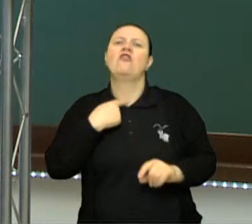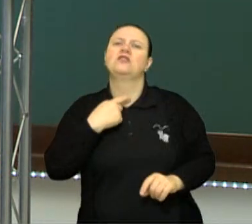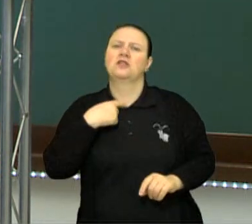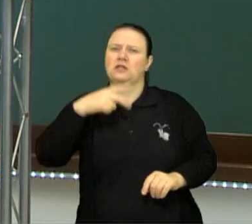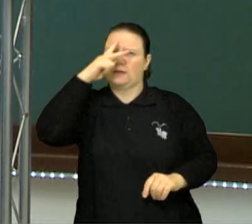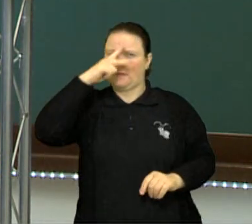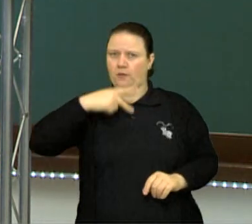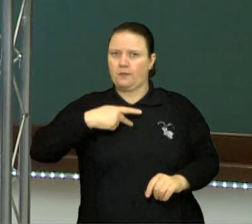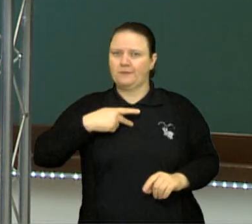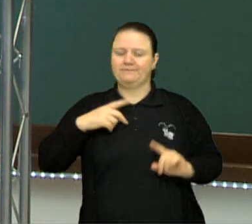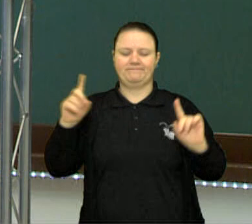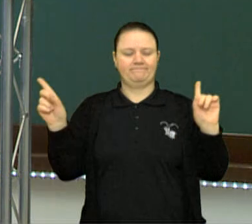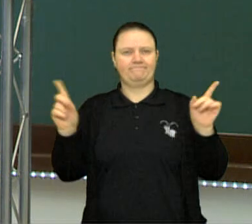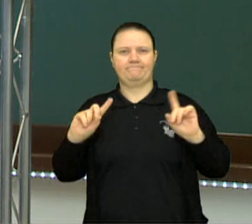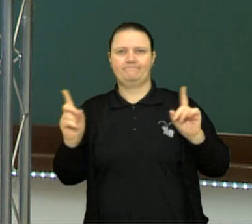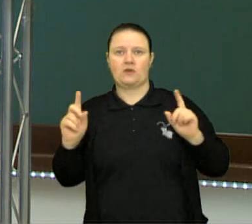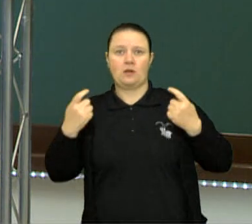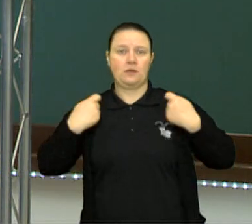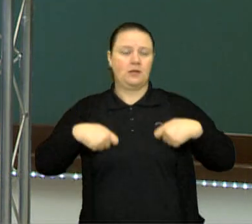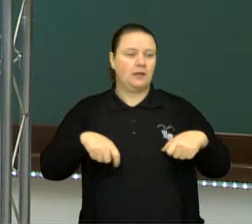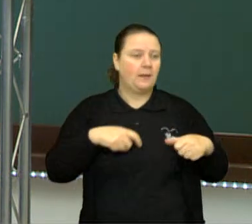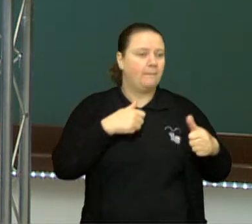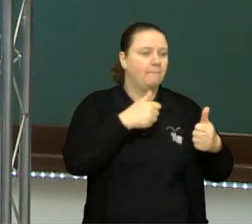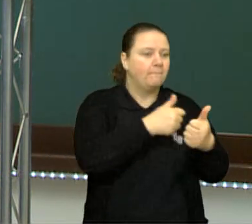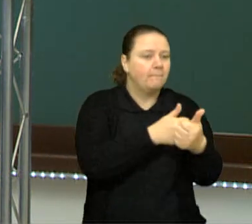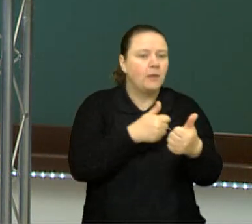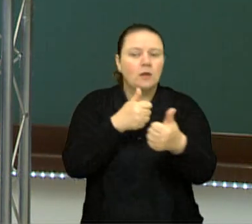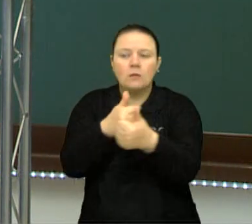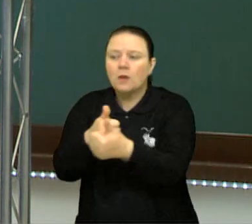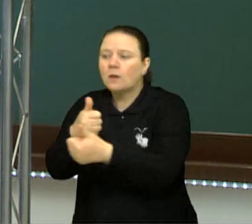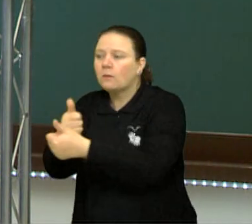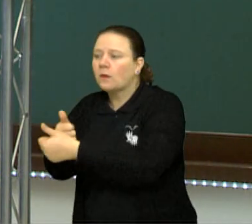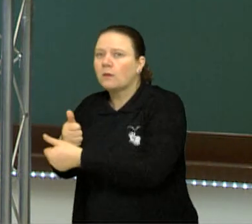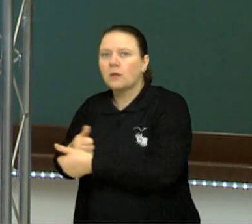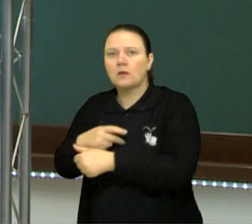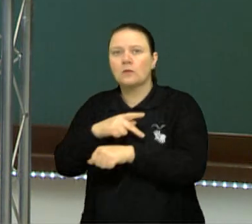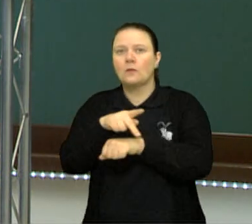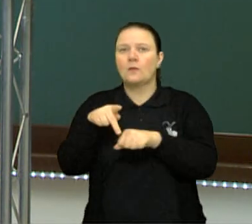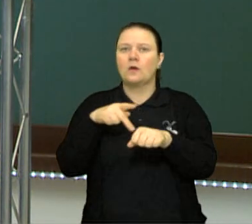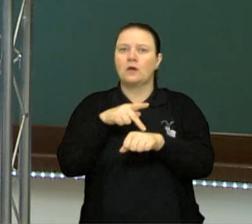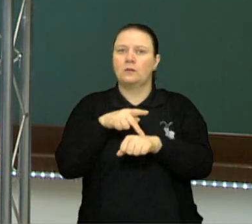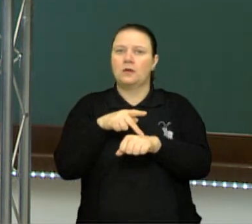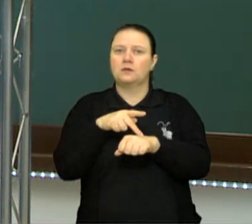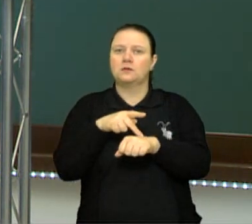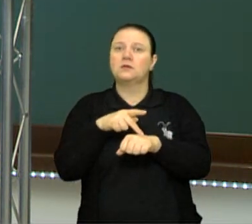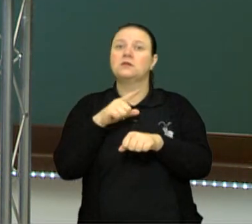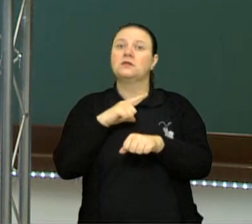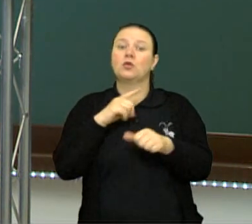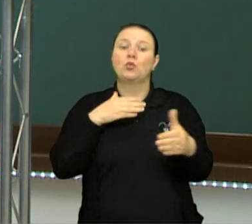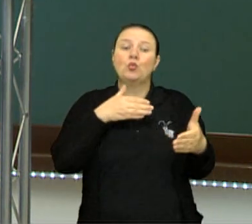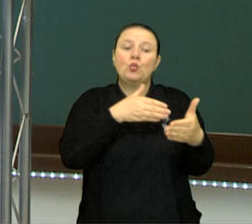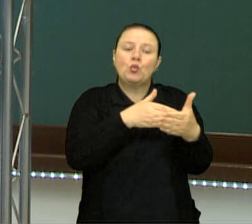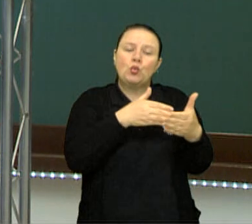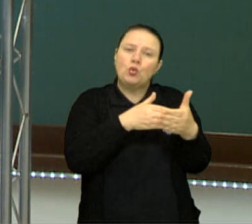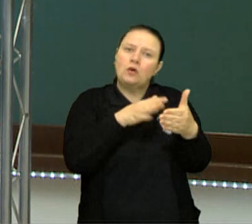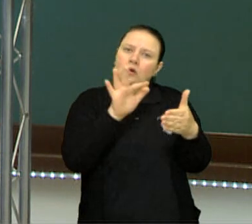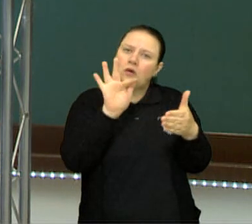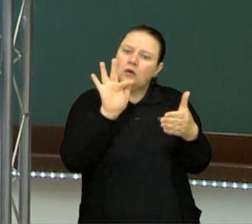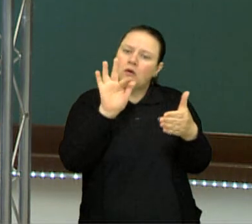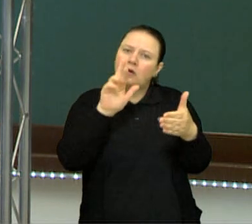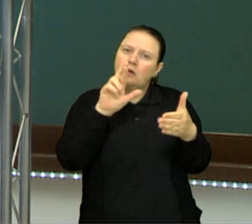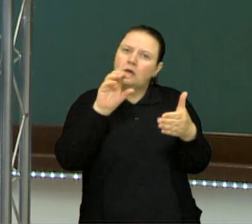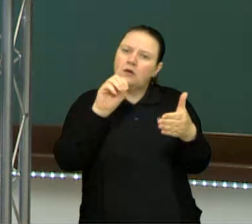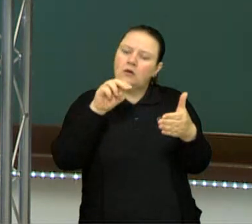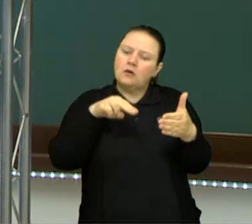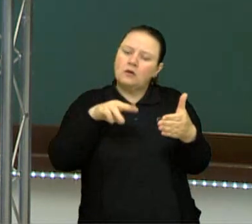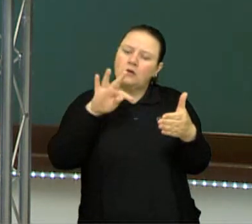você depende da vizinhança e da aceitabilidade daquilo que nós chamamos de fronteira, que delimita através de uma